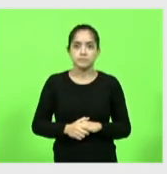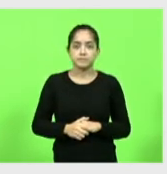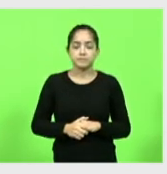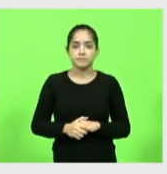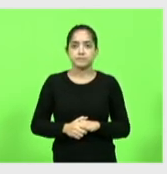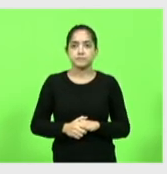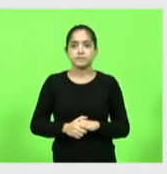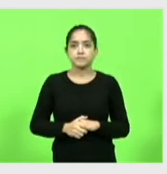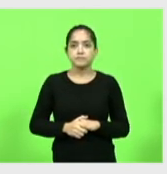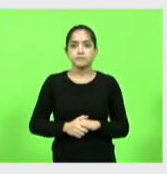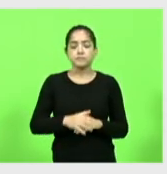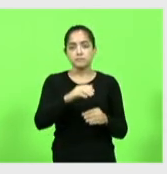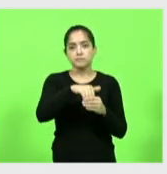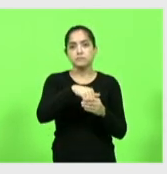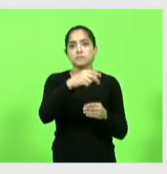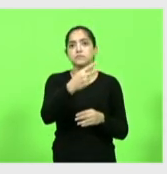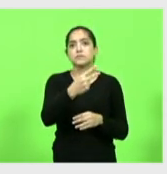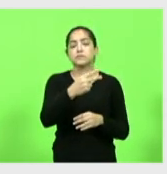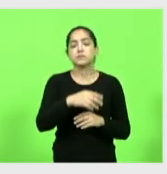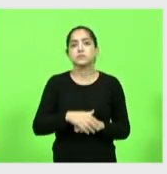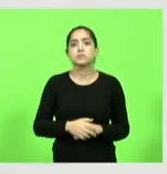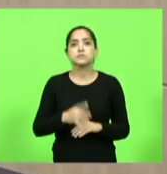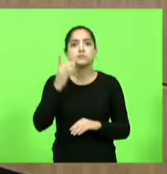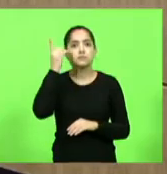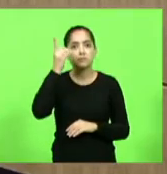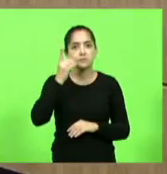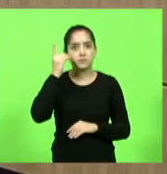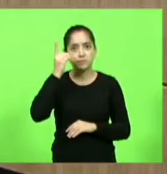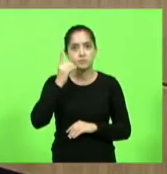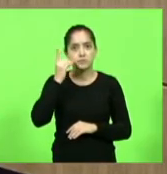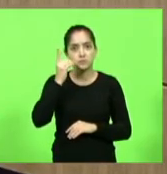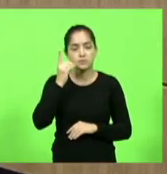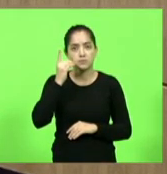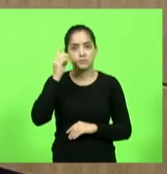2, senhor presidente. Como vota o deputado Sérgio Mota?